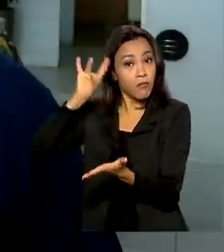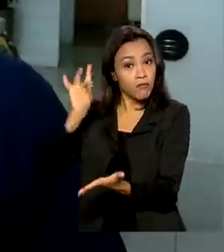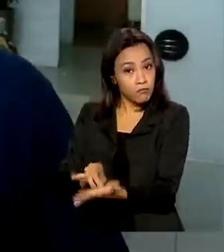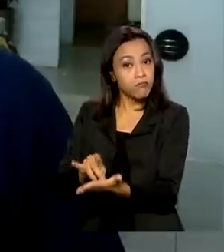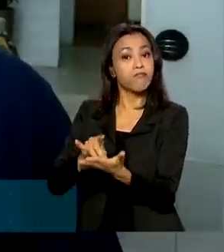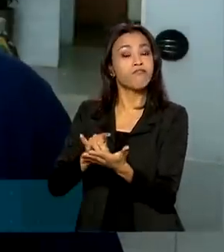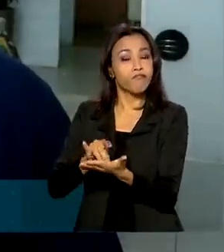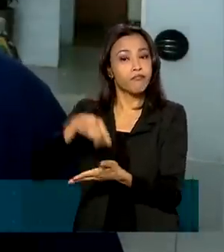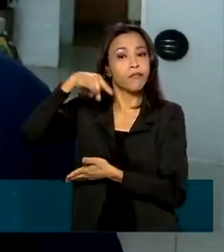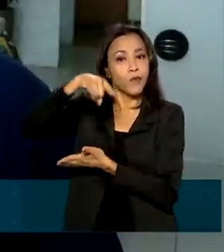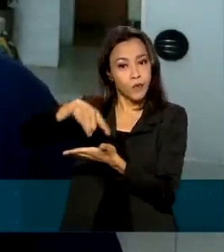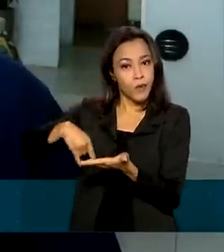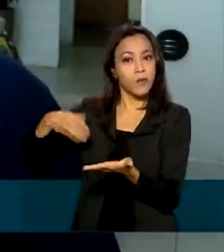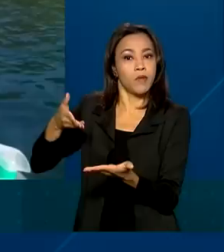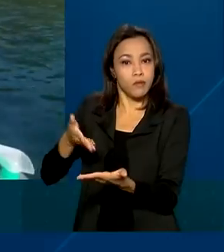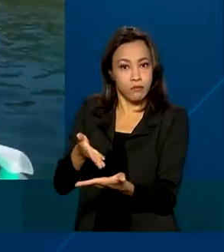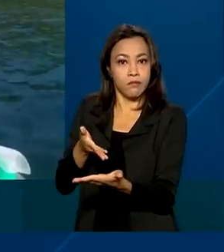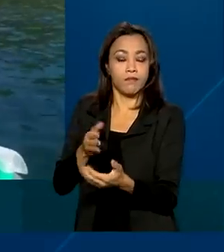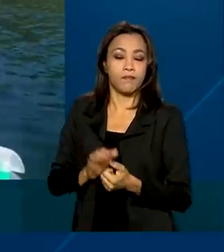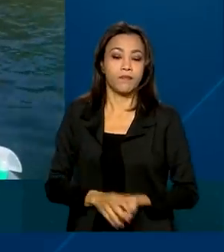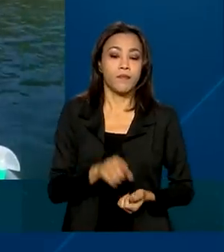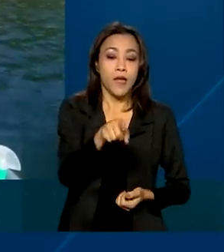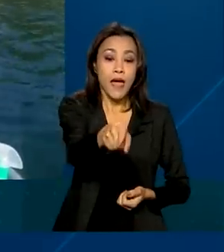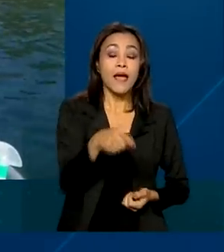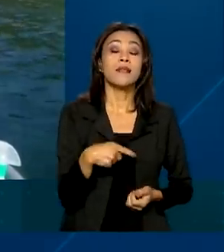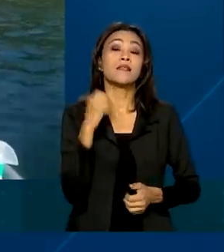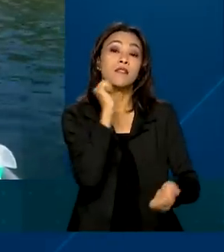algo tem que cidade daquele documento